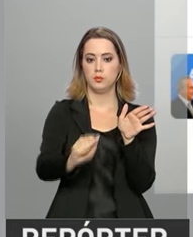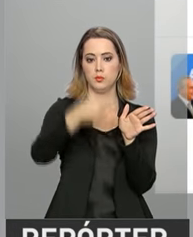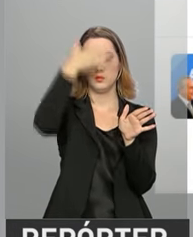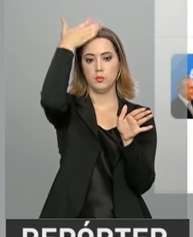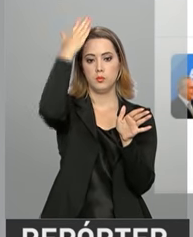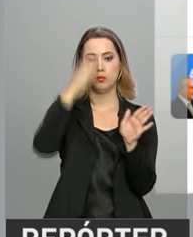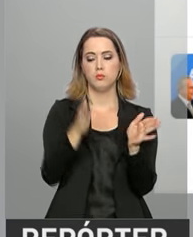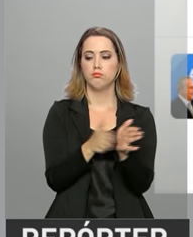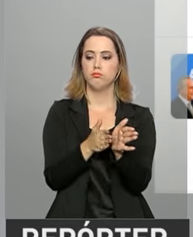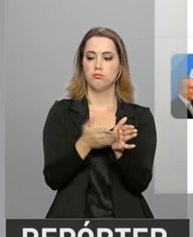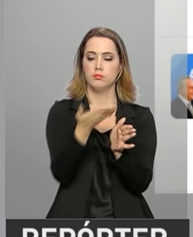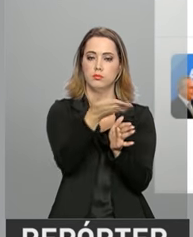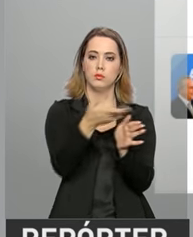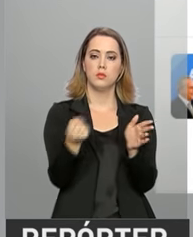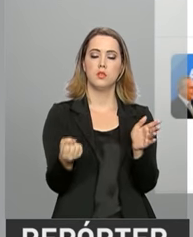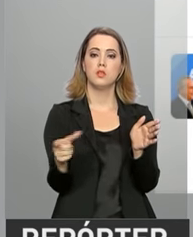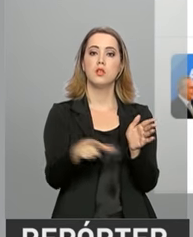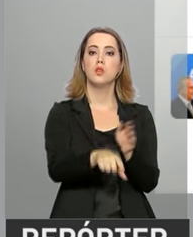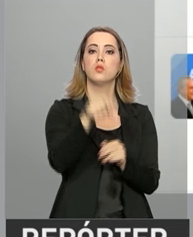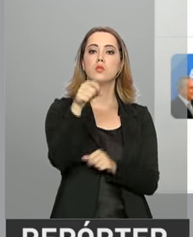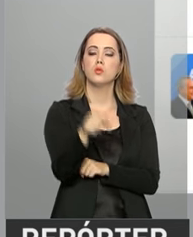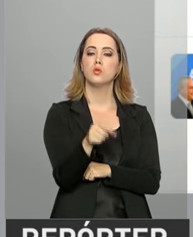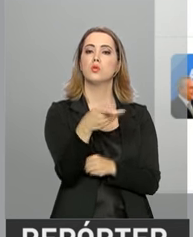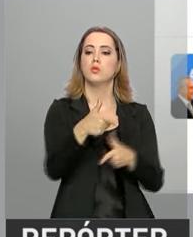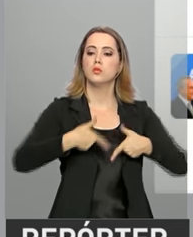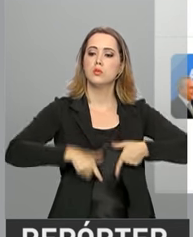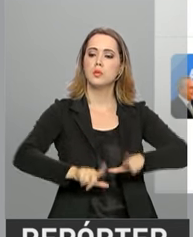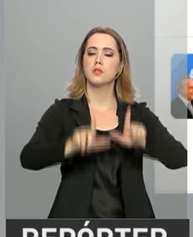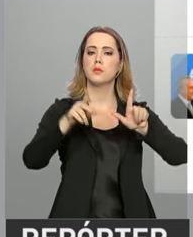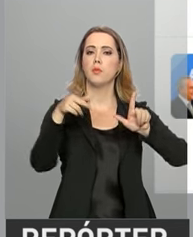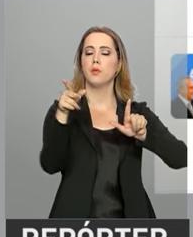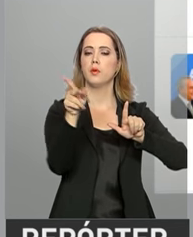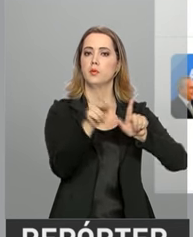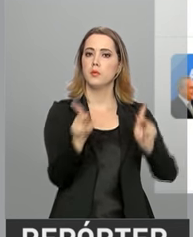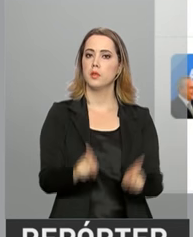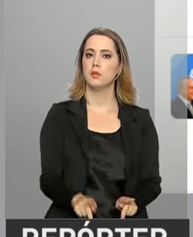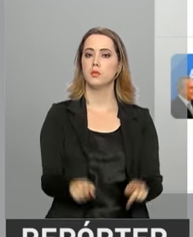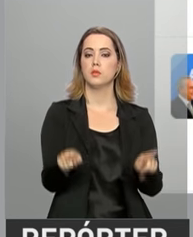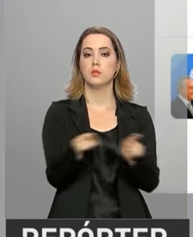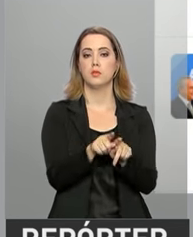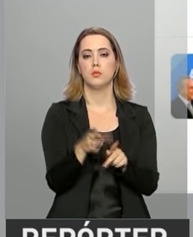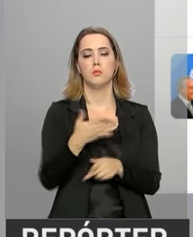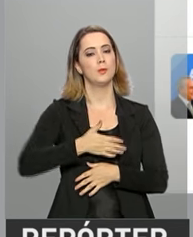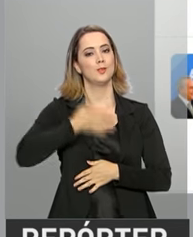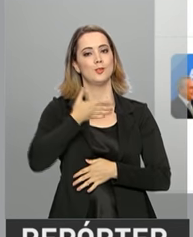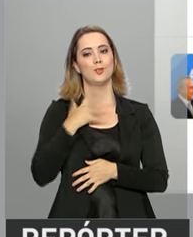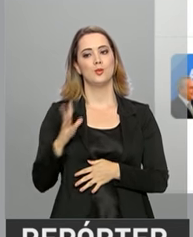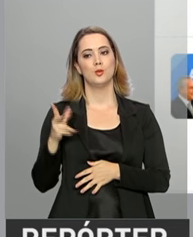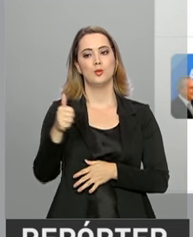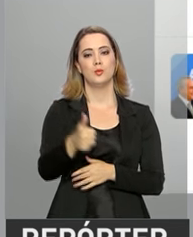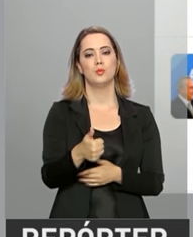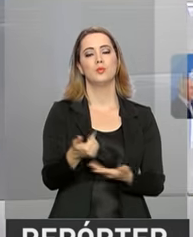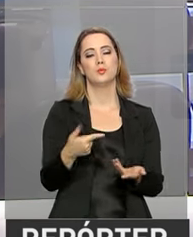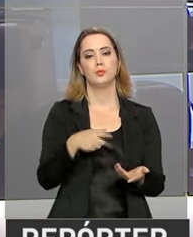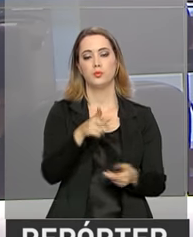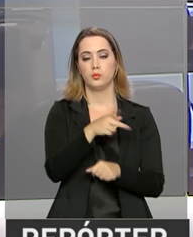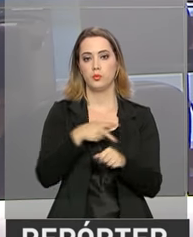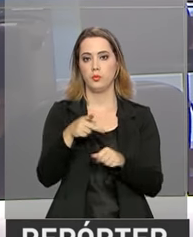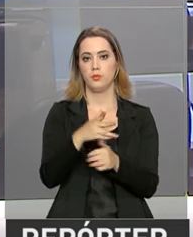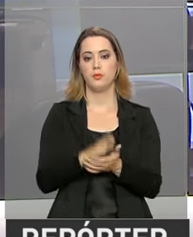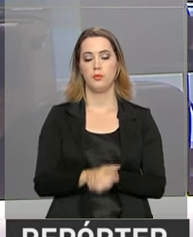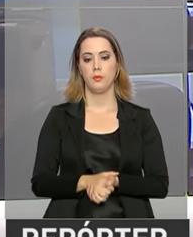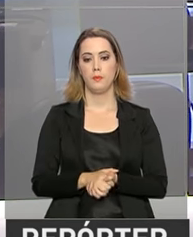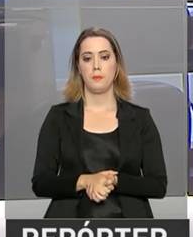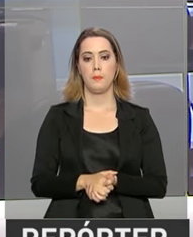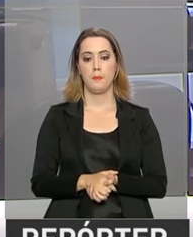para o Nobel da Paz e afirmou que o prêmio é um orgulho não só para os colombianos mas para toda a região